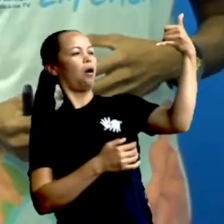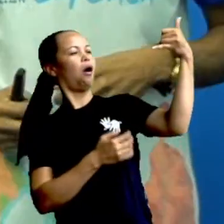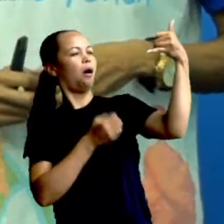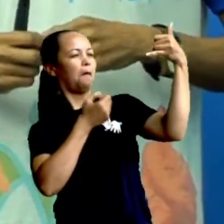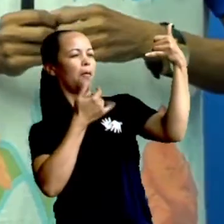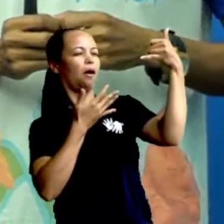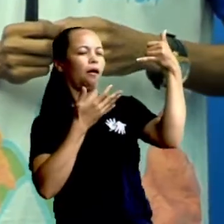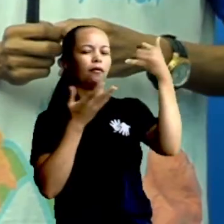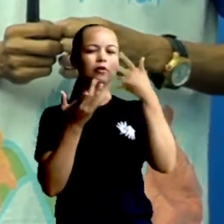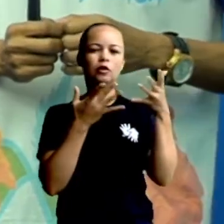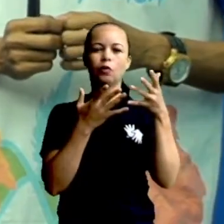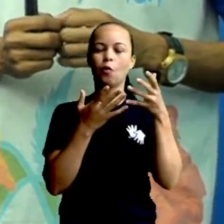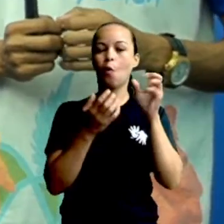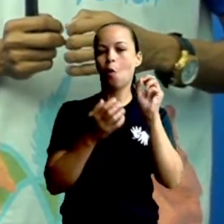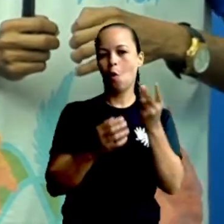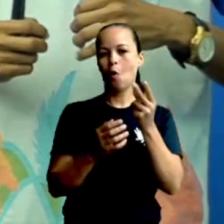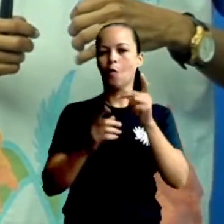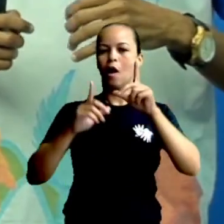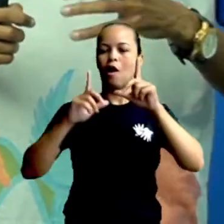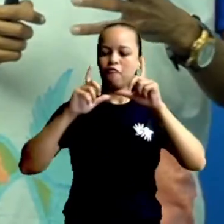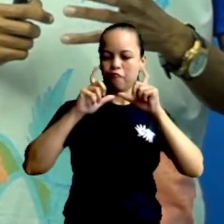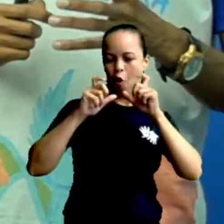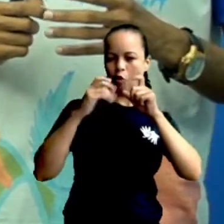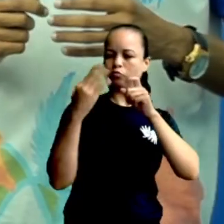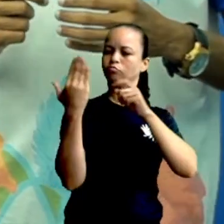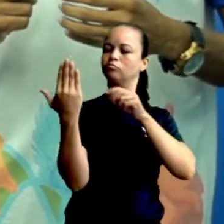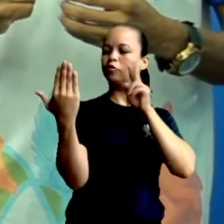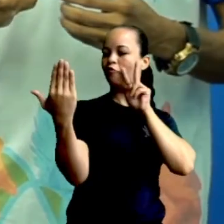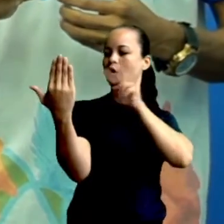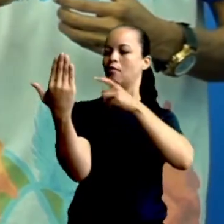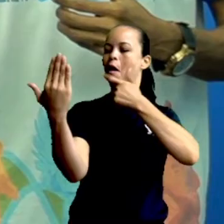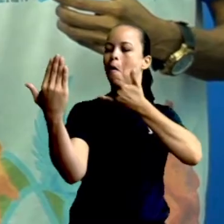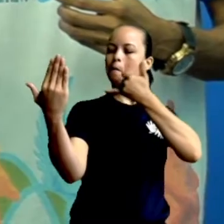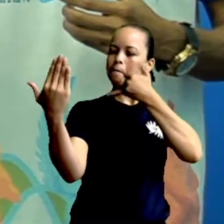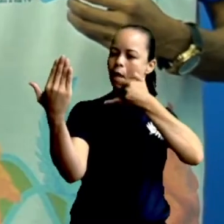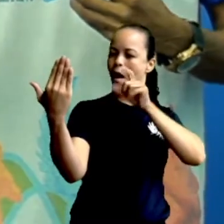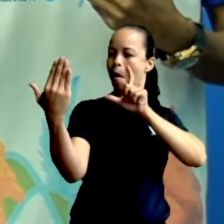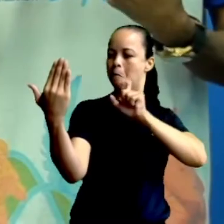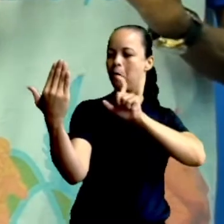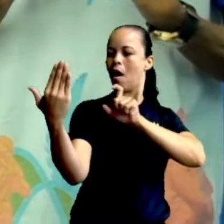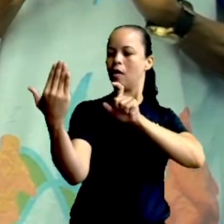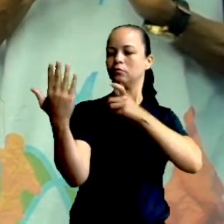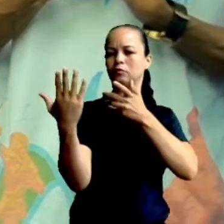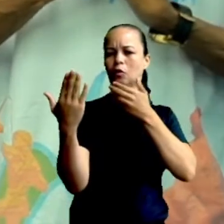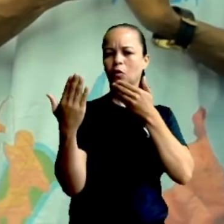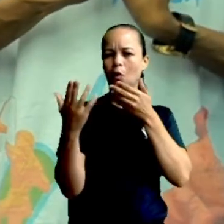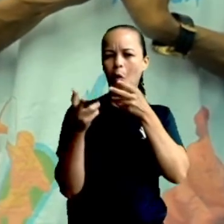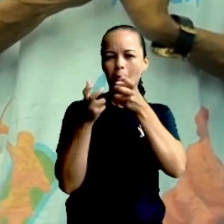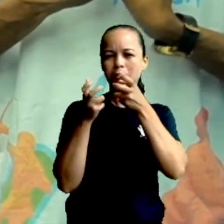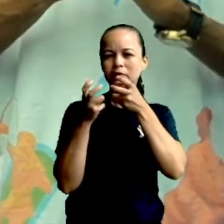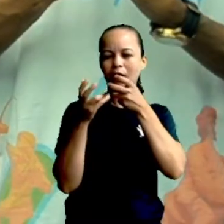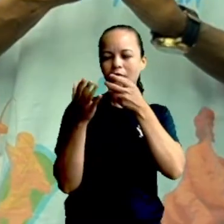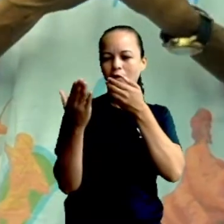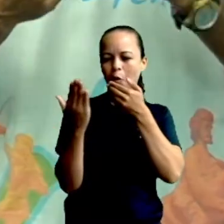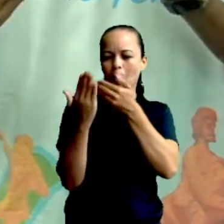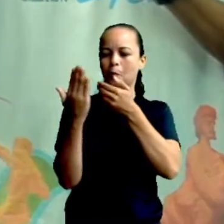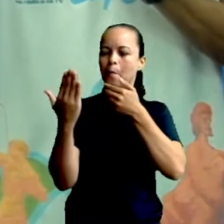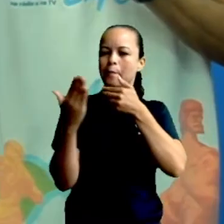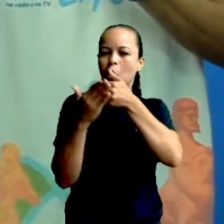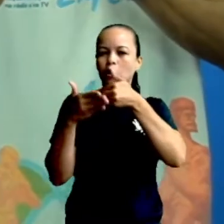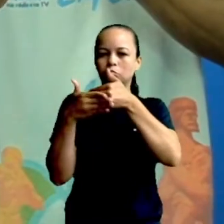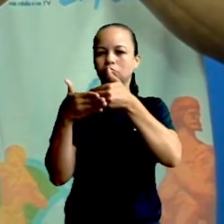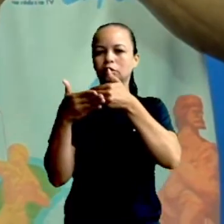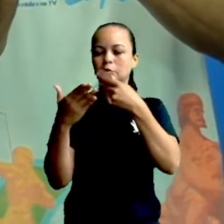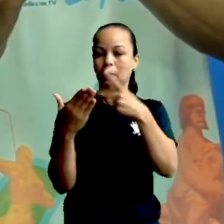frente ao espelho, tá bom? Você olha direitinho. Quando você se aproxima, que é o objeto, do espelho, a